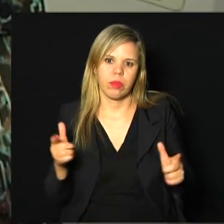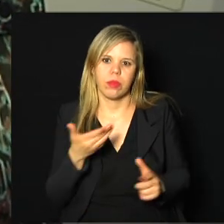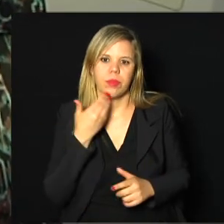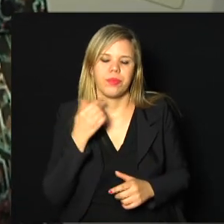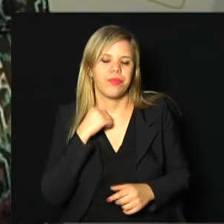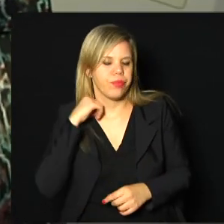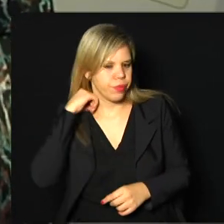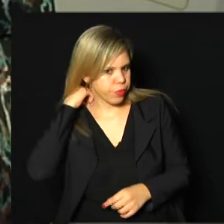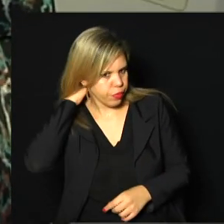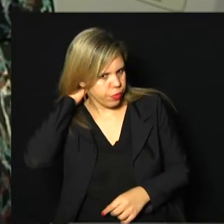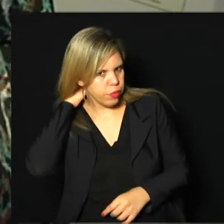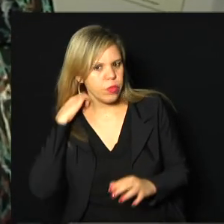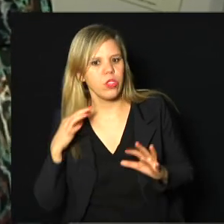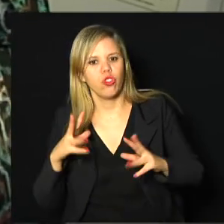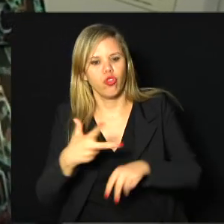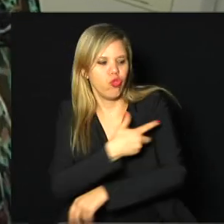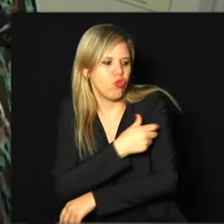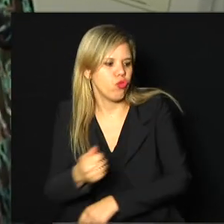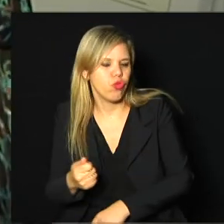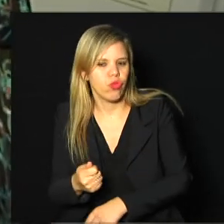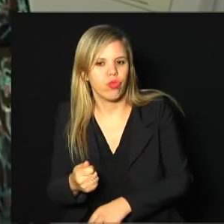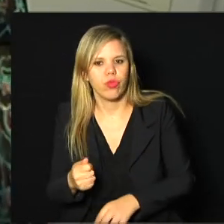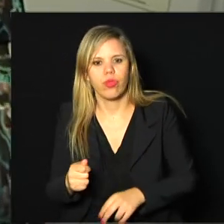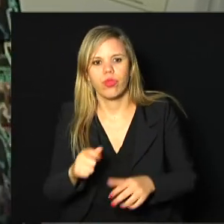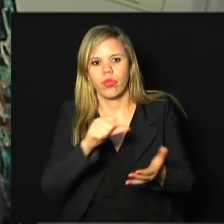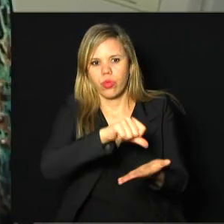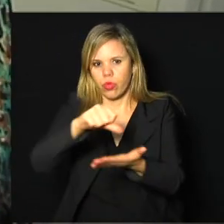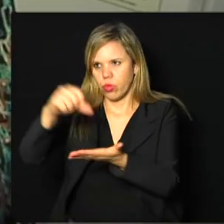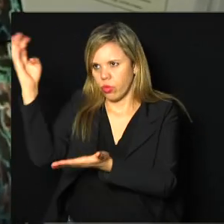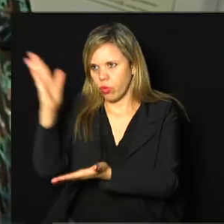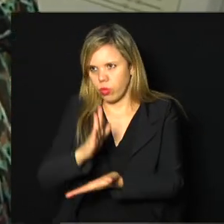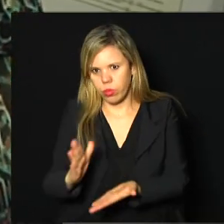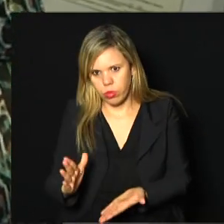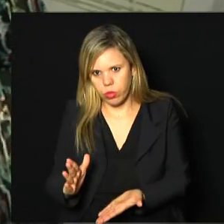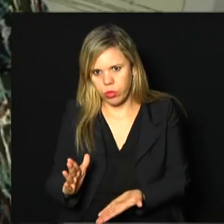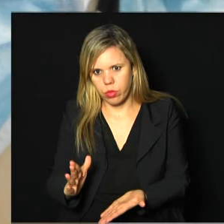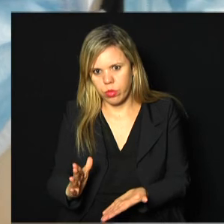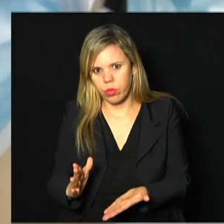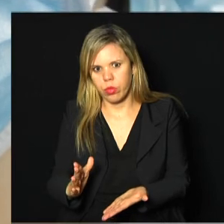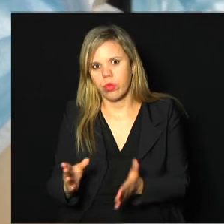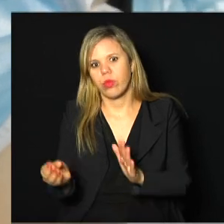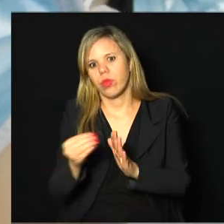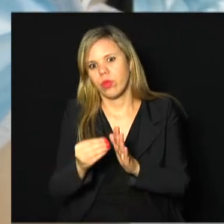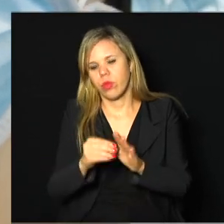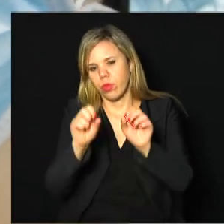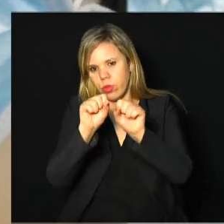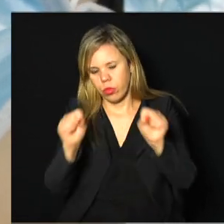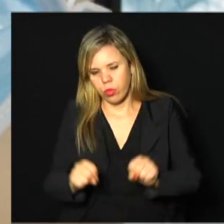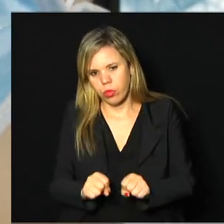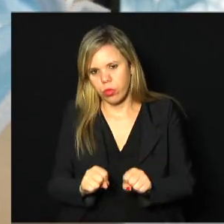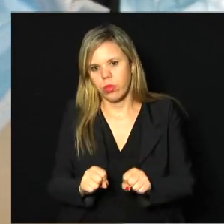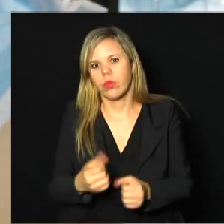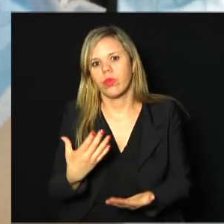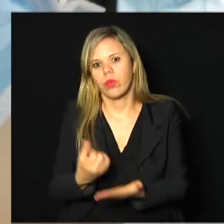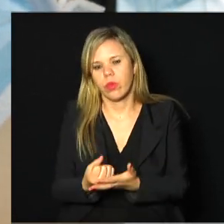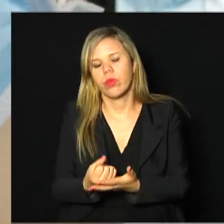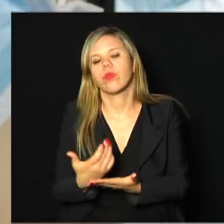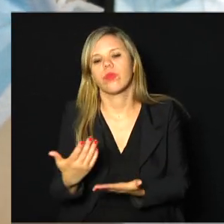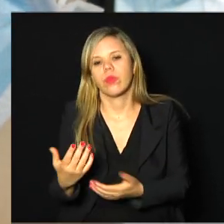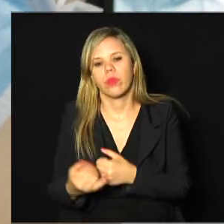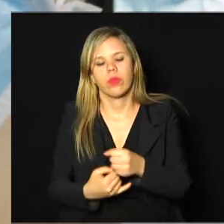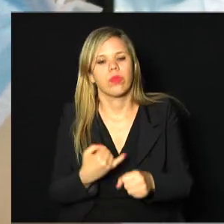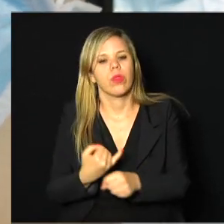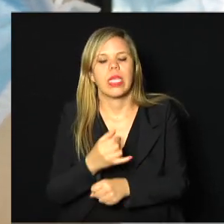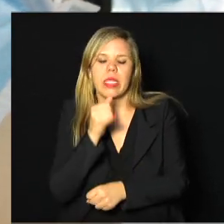grande vantagem de que todas as vacinas que são aplicadas em território nacional estão numa plataforma virtual, né?